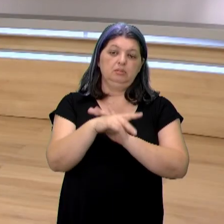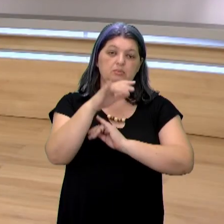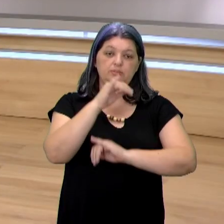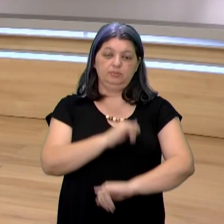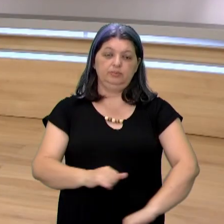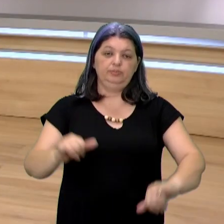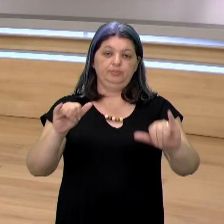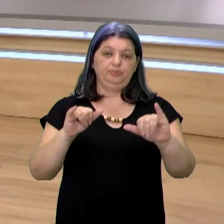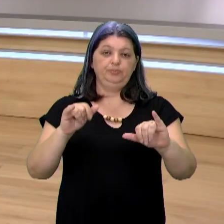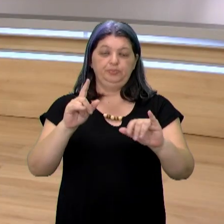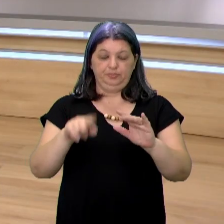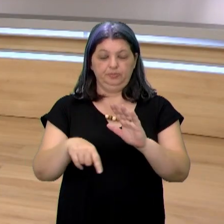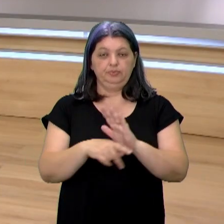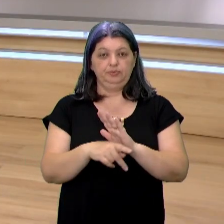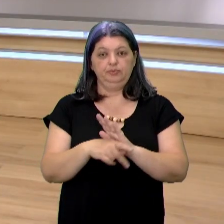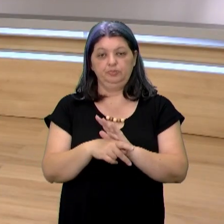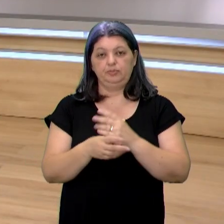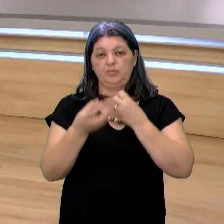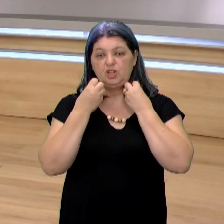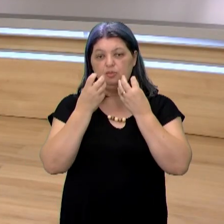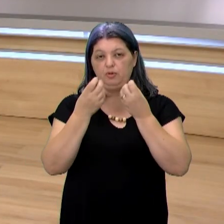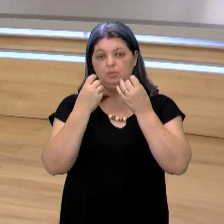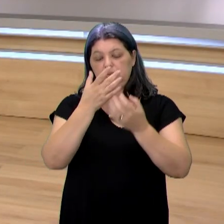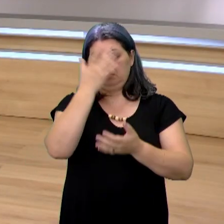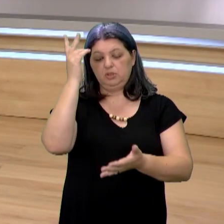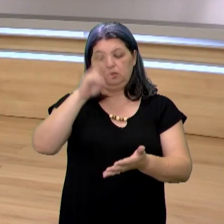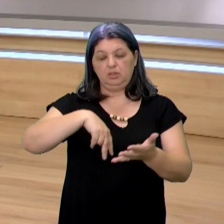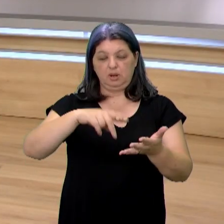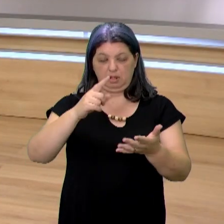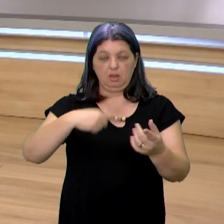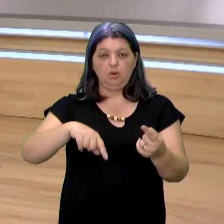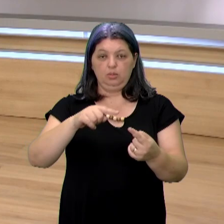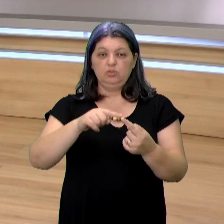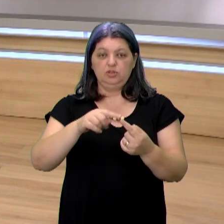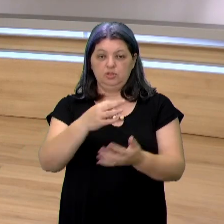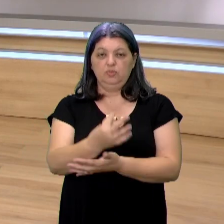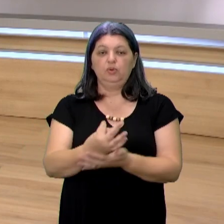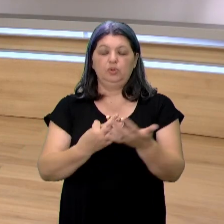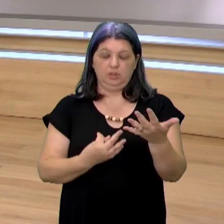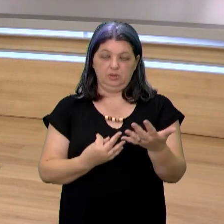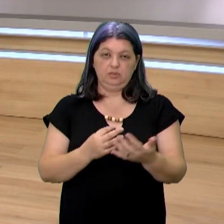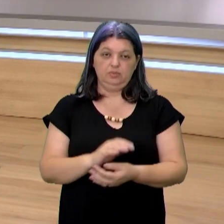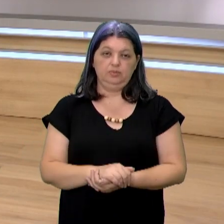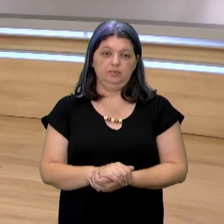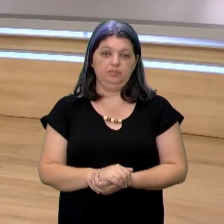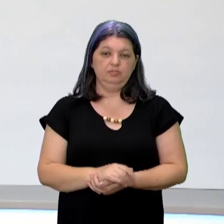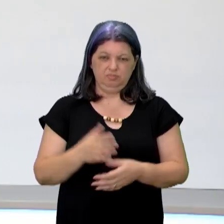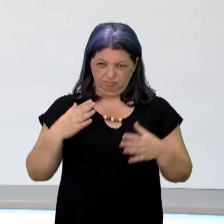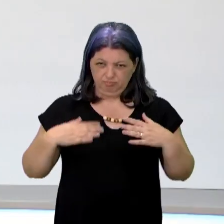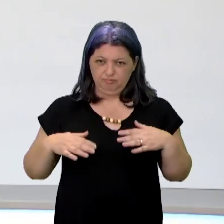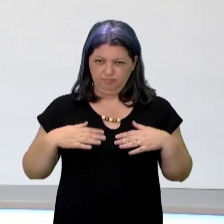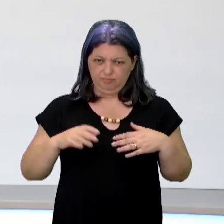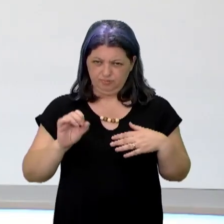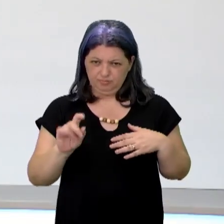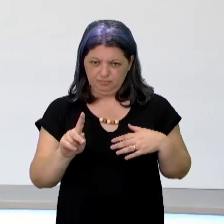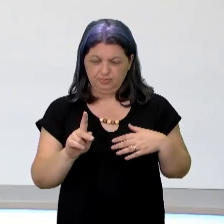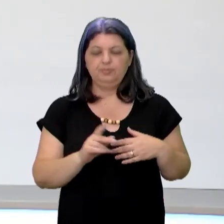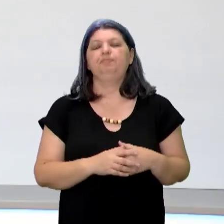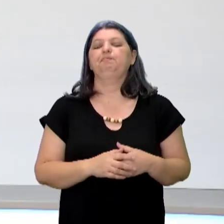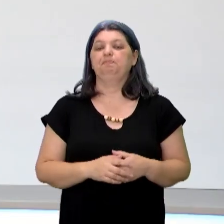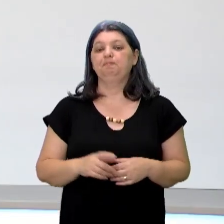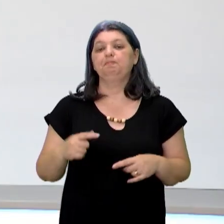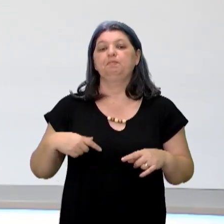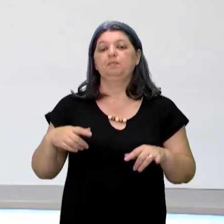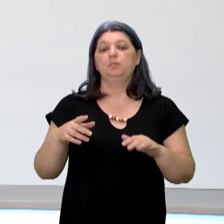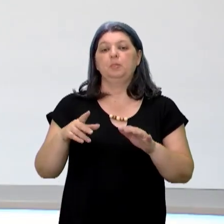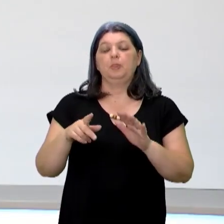Então, dar uma informação ao leitor é o objetivo e a finalidade desse tipo de texto. Essa foi tranquila, né, Pro? Tranquilo. Lembrando que artigo de